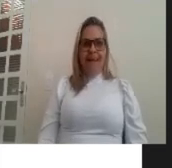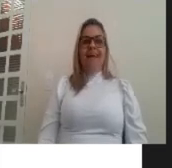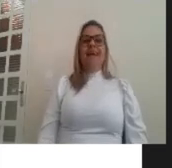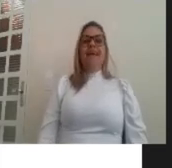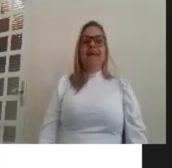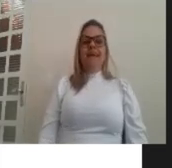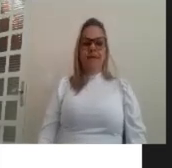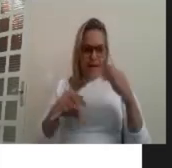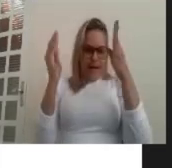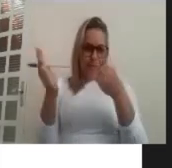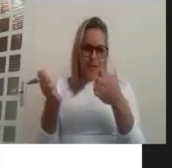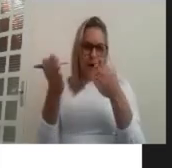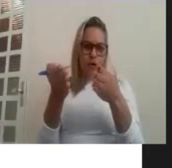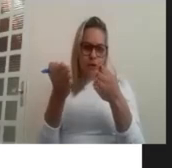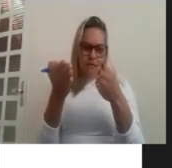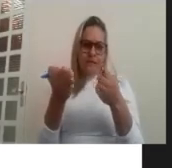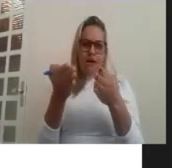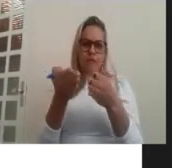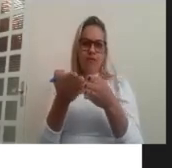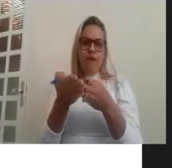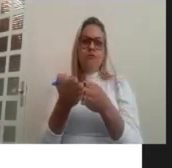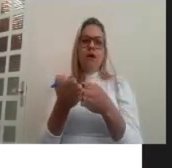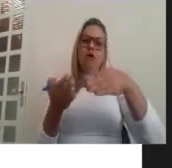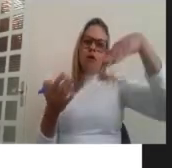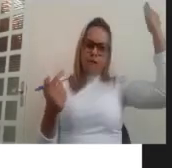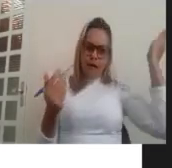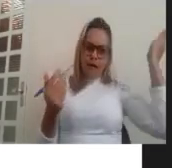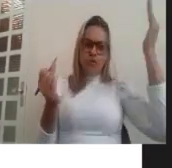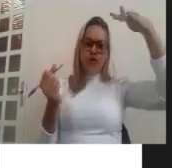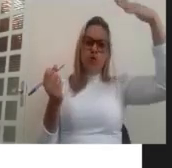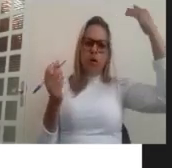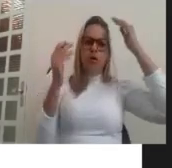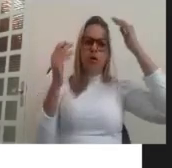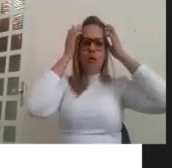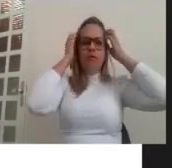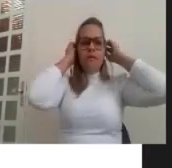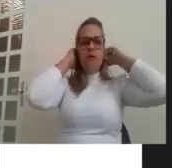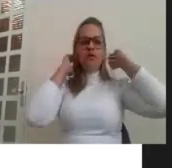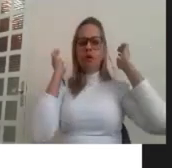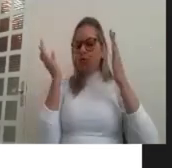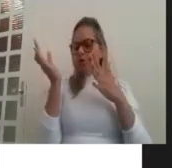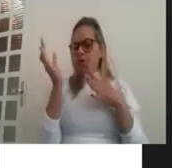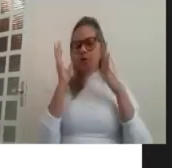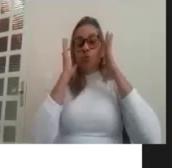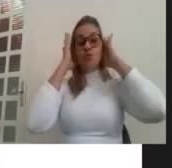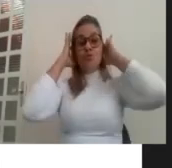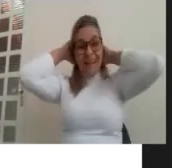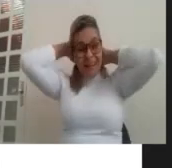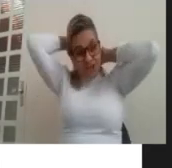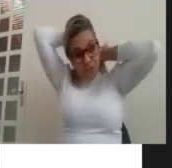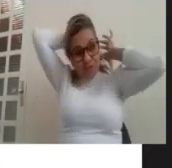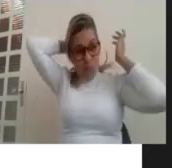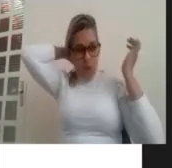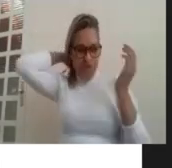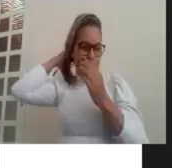legal. E cabe ao que nós estávamos falando agora, né, do protocolo, do que fazer. Eu acho que, como eu já disse, seu curso vai